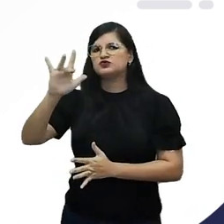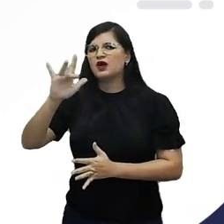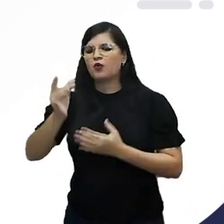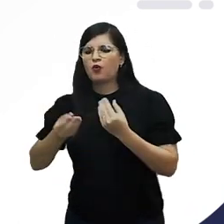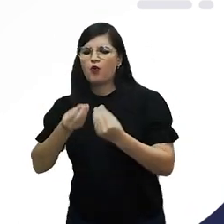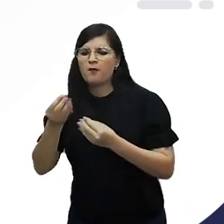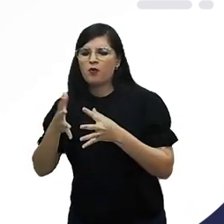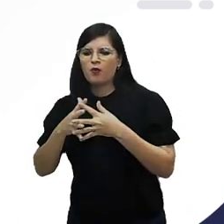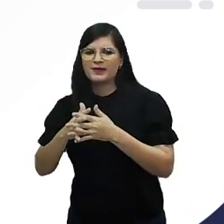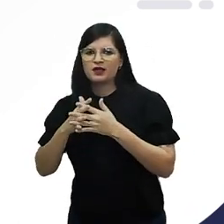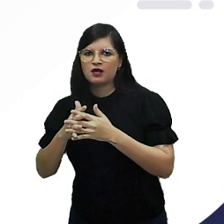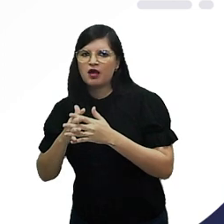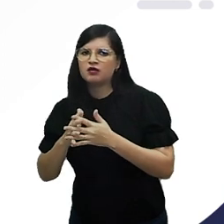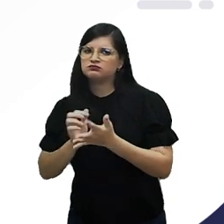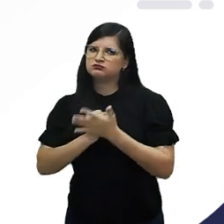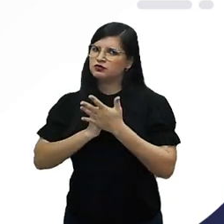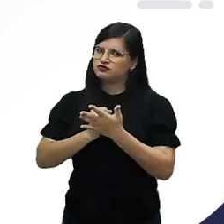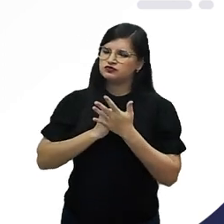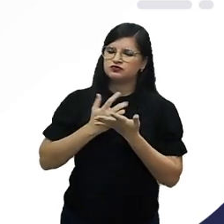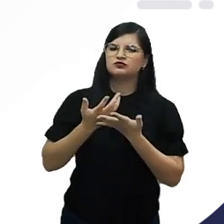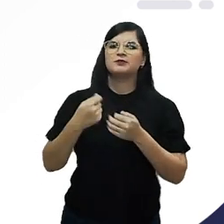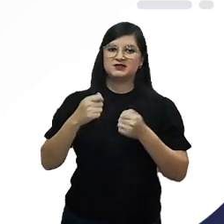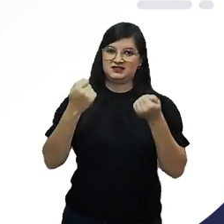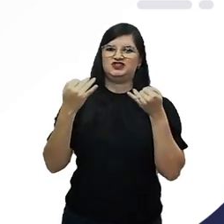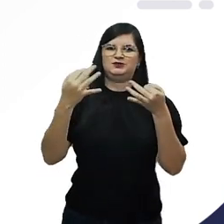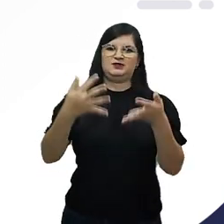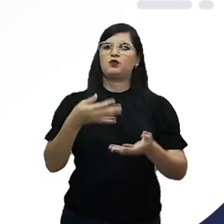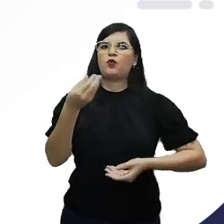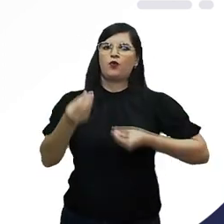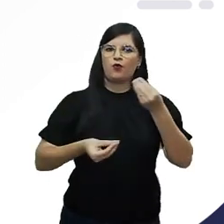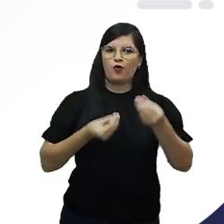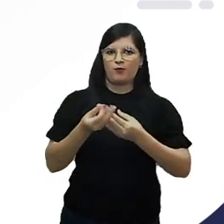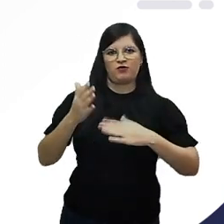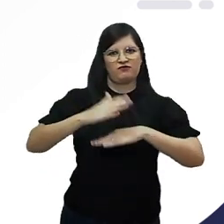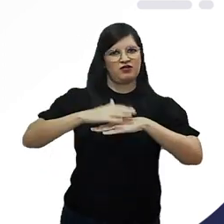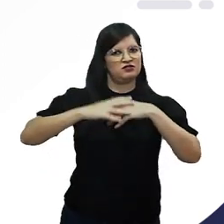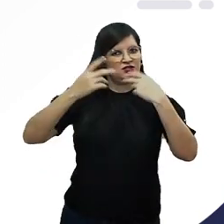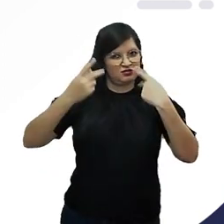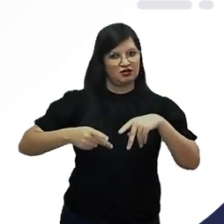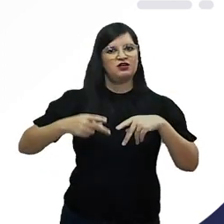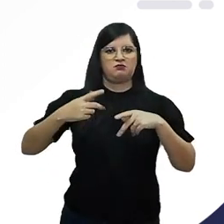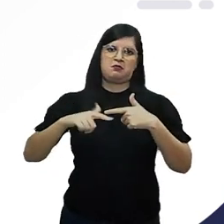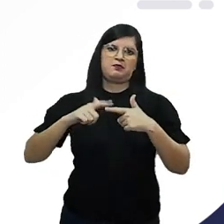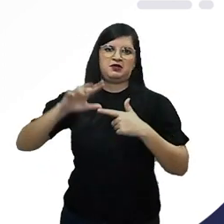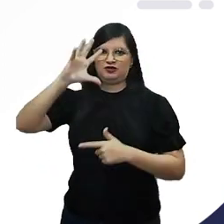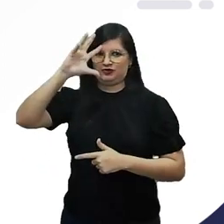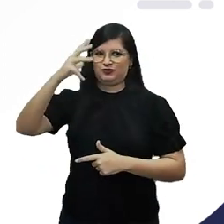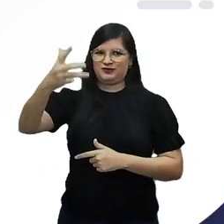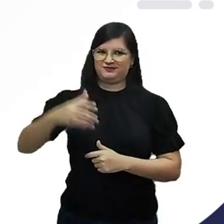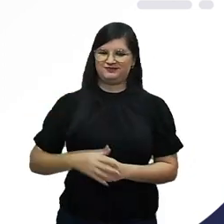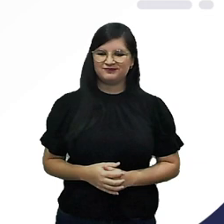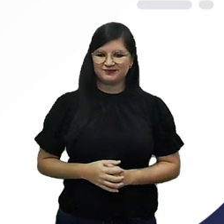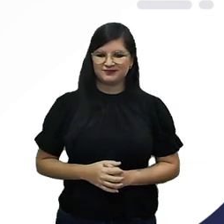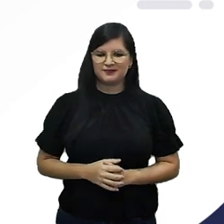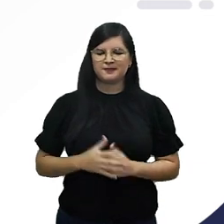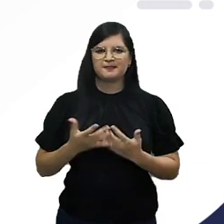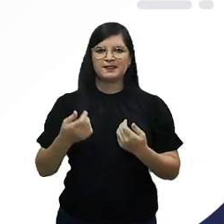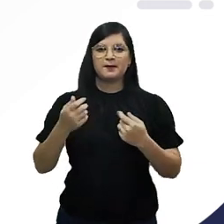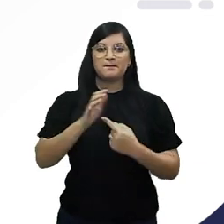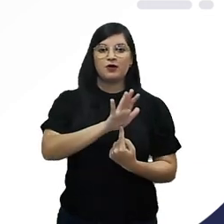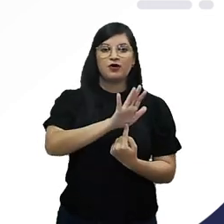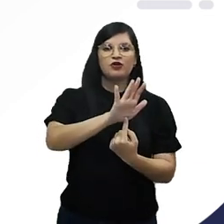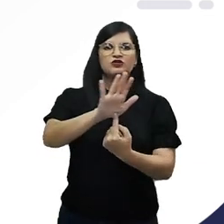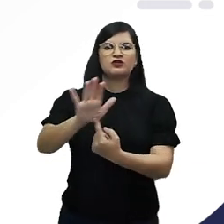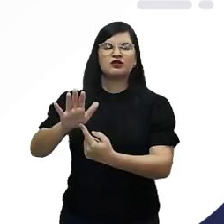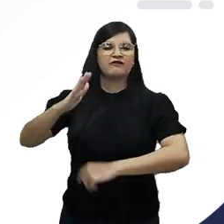pode ser. Então você tem que explicitar como seria o funcionamento dessa sua solução. Ou seja, mostre para as pessoas